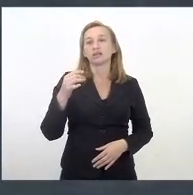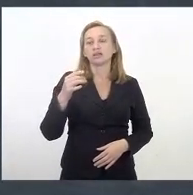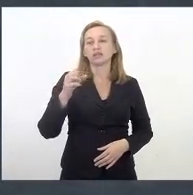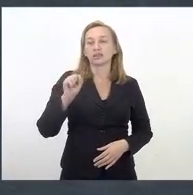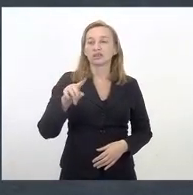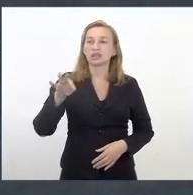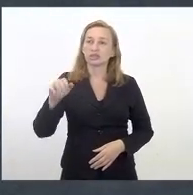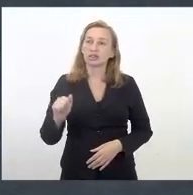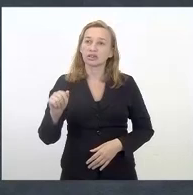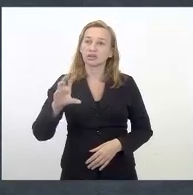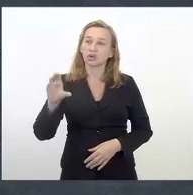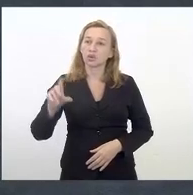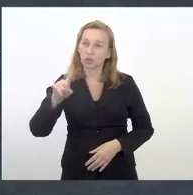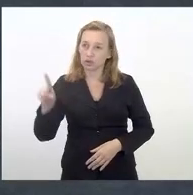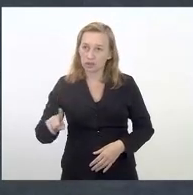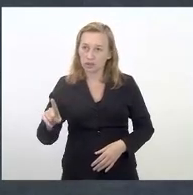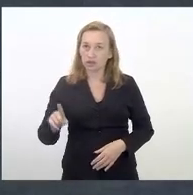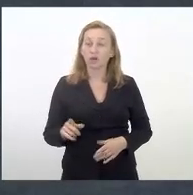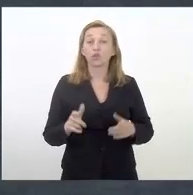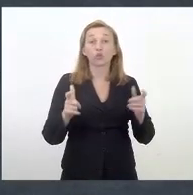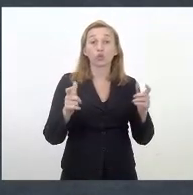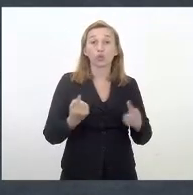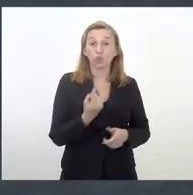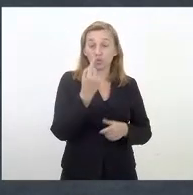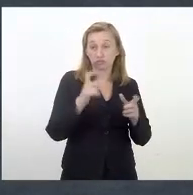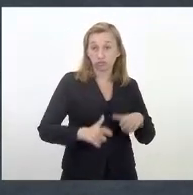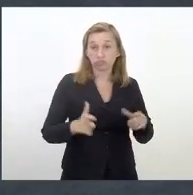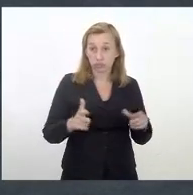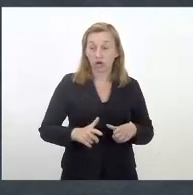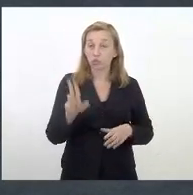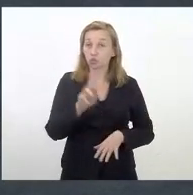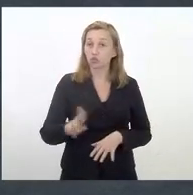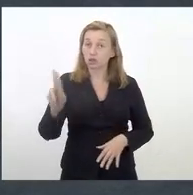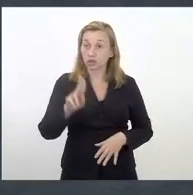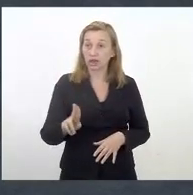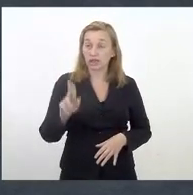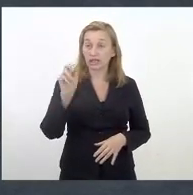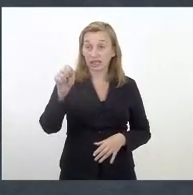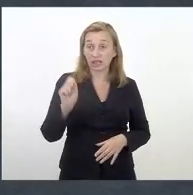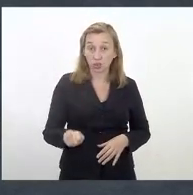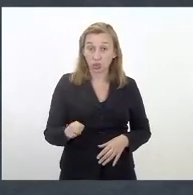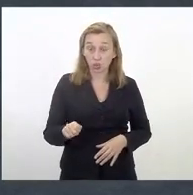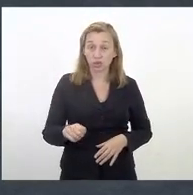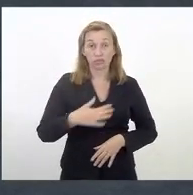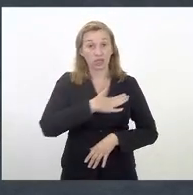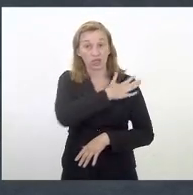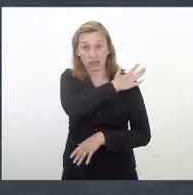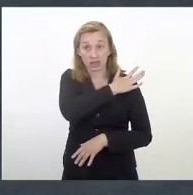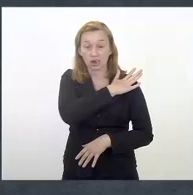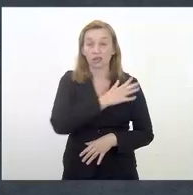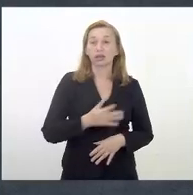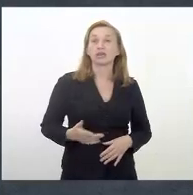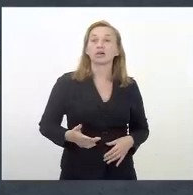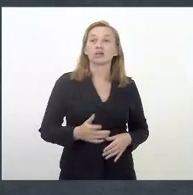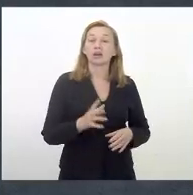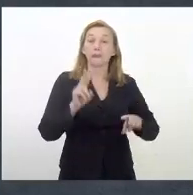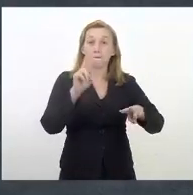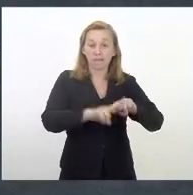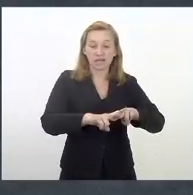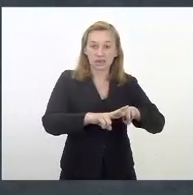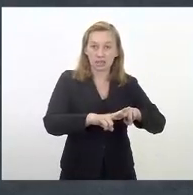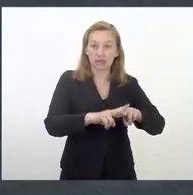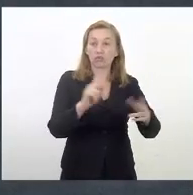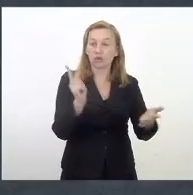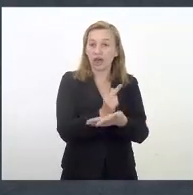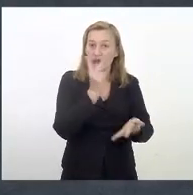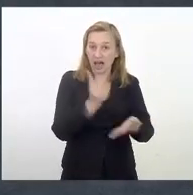a Base Aérea de Santa Cruz é foram deslocados utilizados durante a ditadura civil-militar para prática de prisões Ilegais